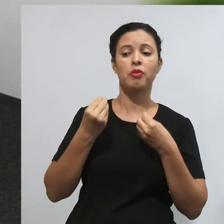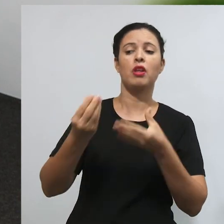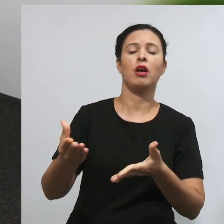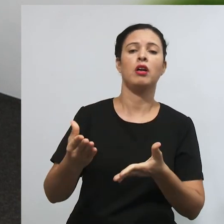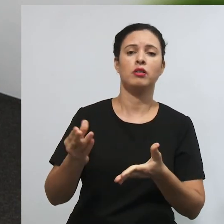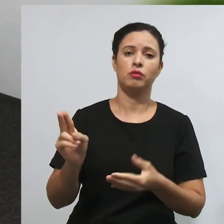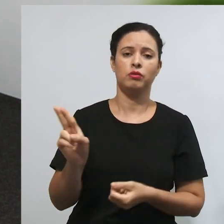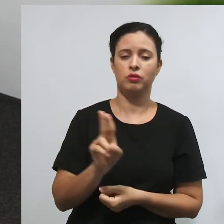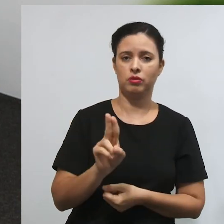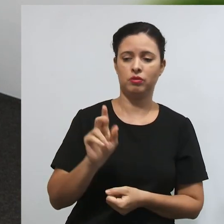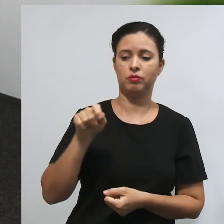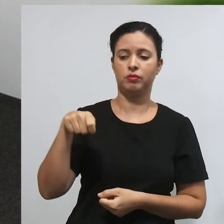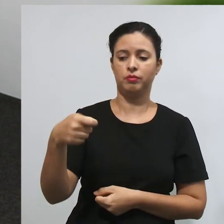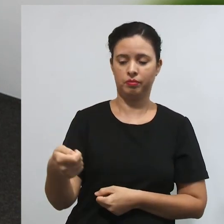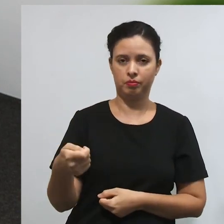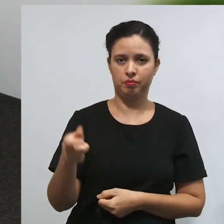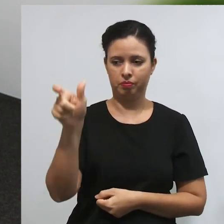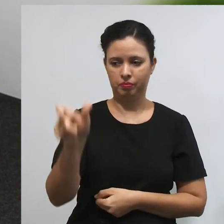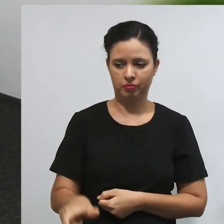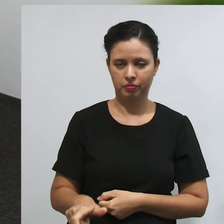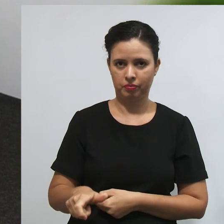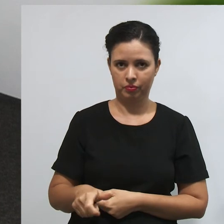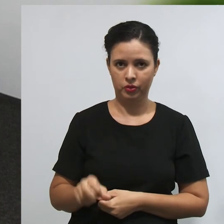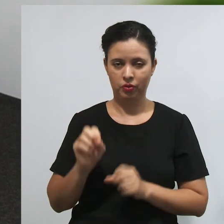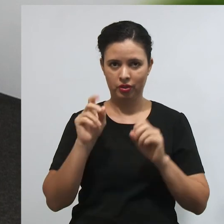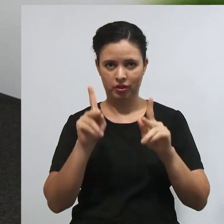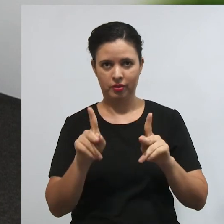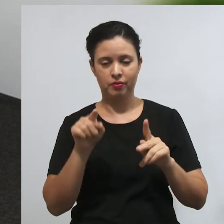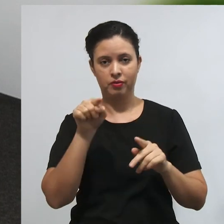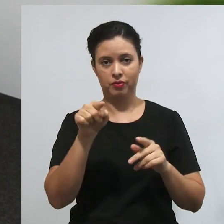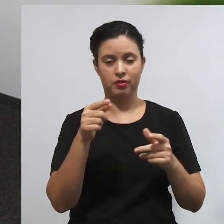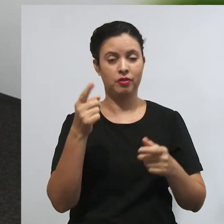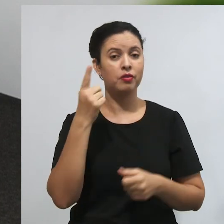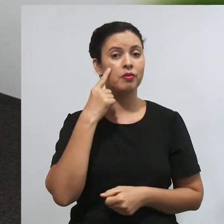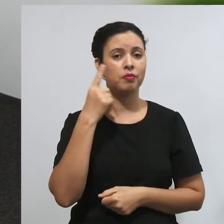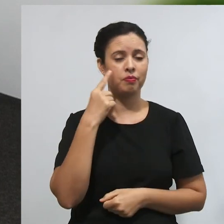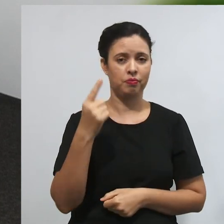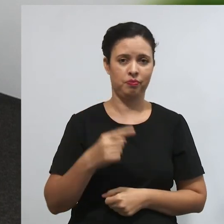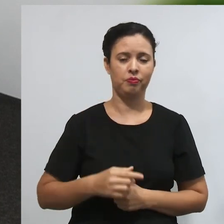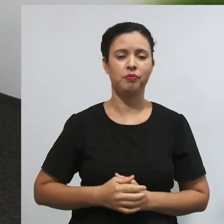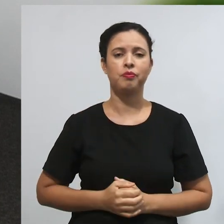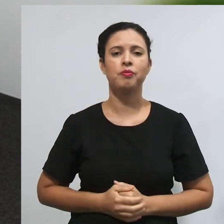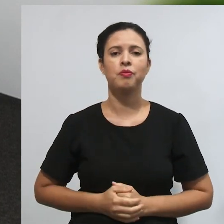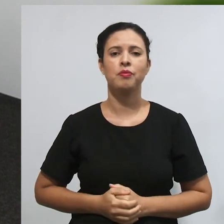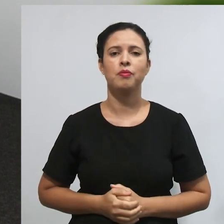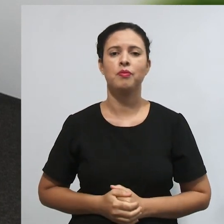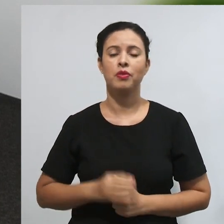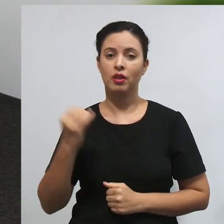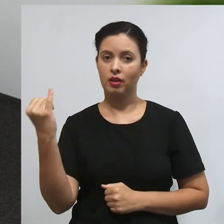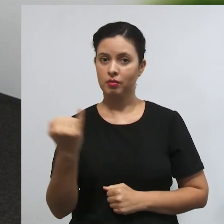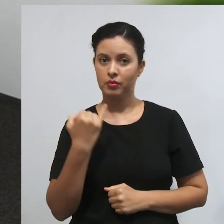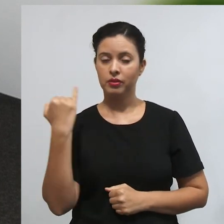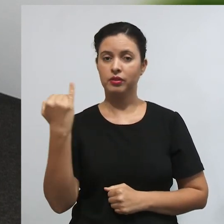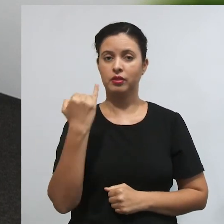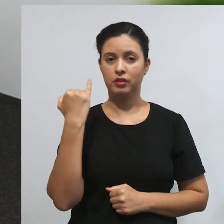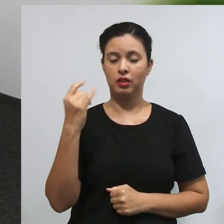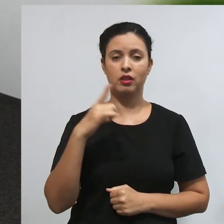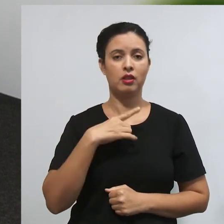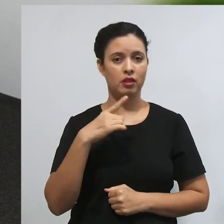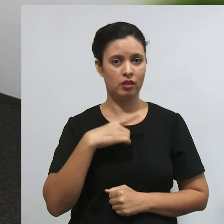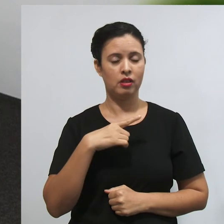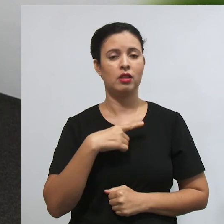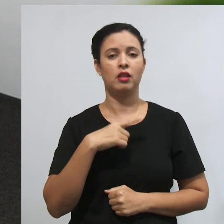um nome, um sinal a você, tá bom? Quem ainda não tem, vamos fazer o sinal, tá bom? Que é importante a gente ter